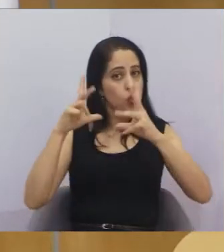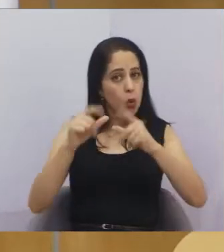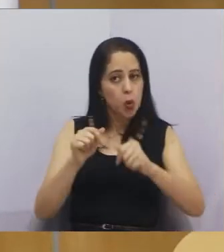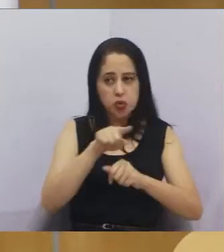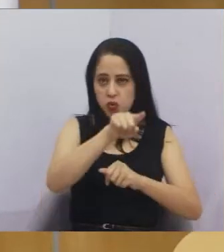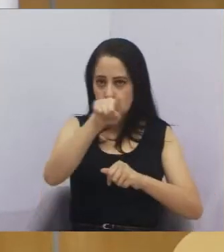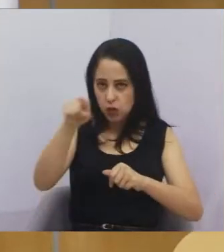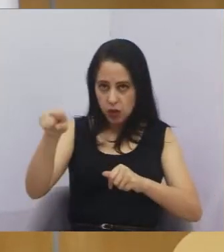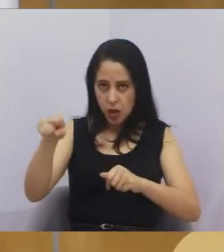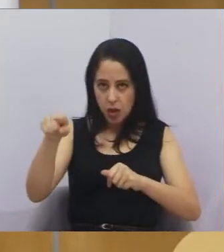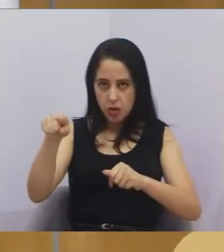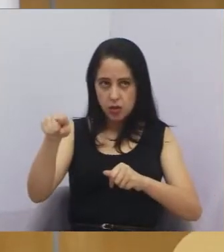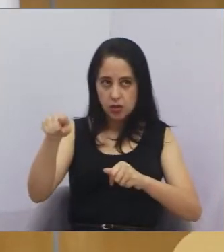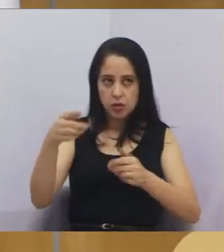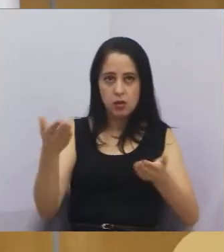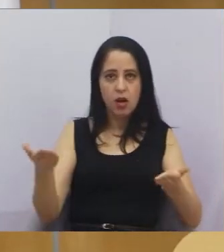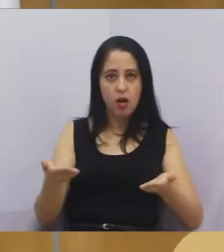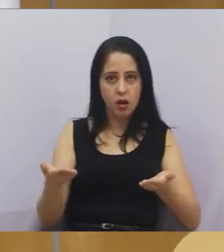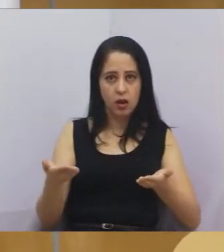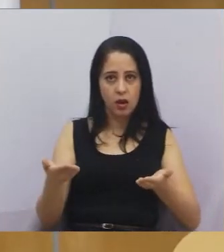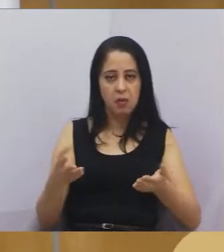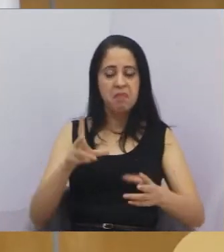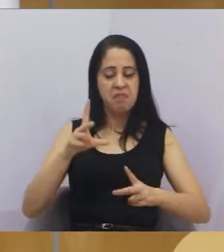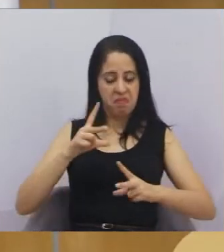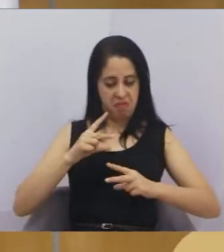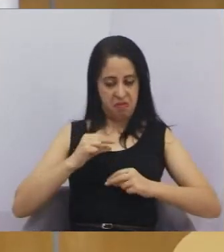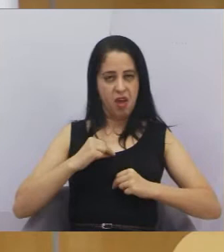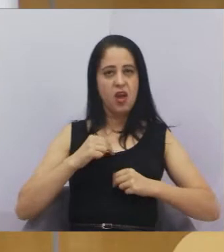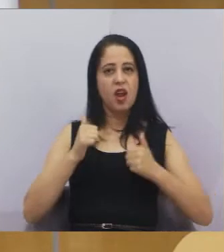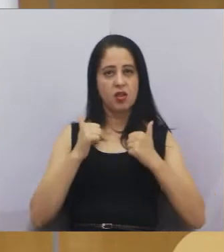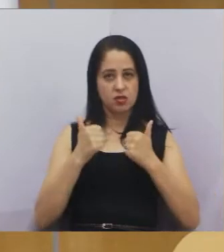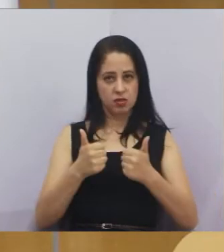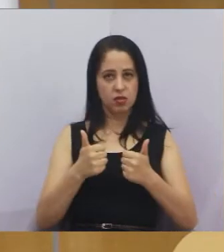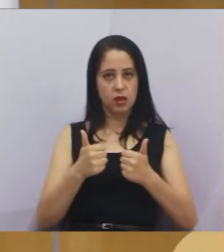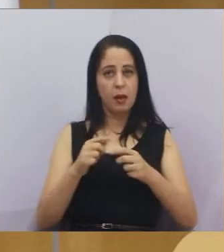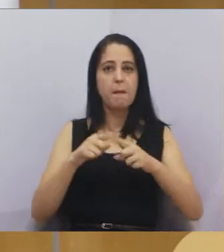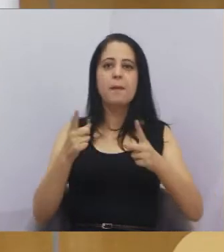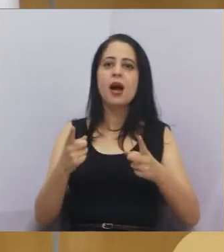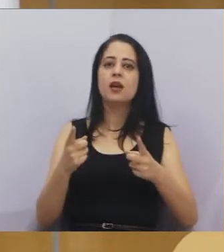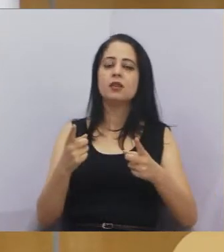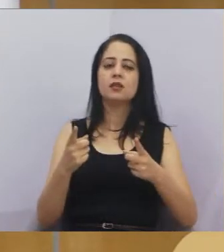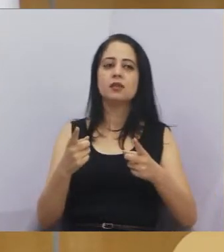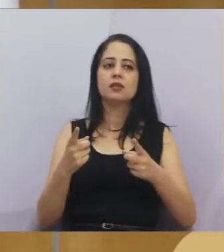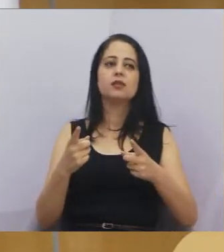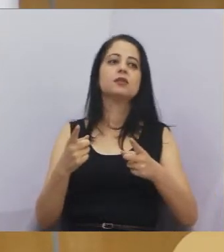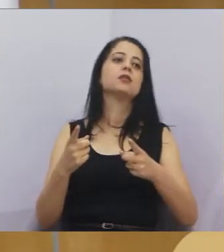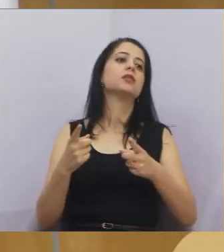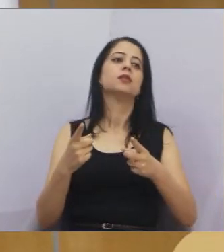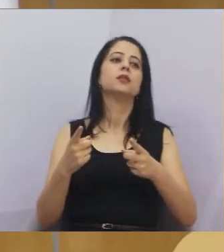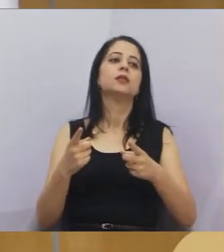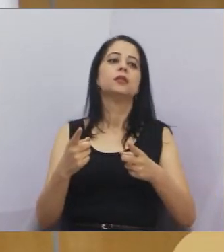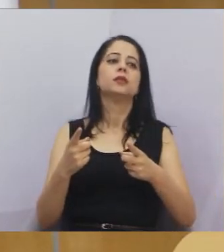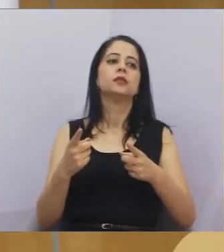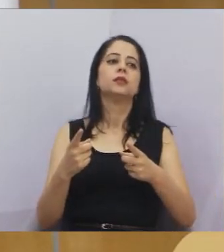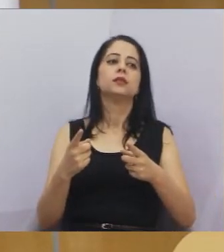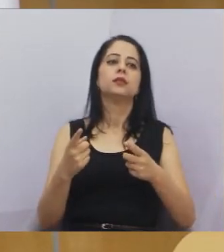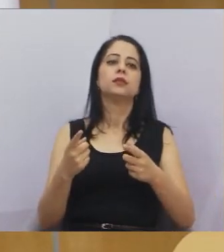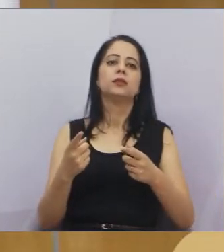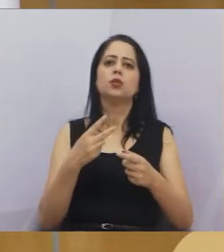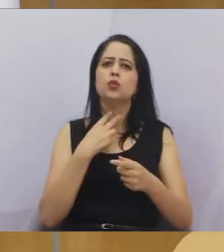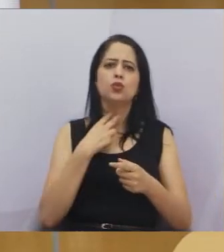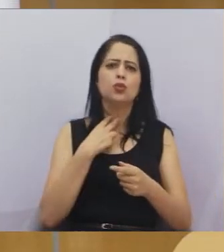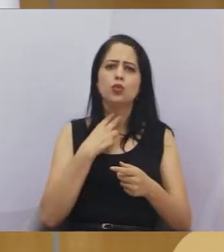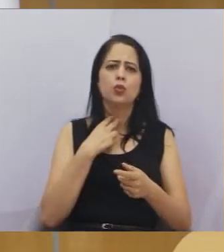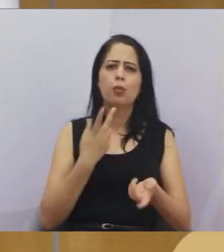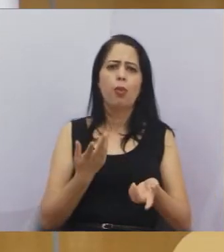aqui merecem estar, mas a gente não pode aceitar uma omissão como essa,